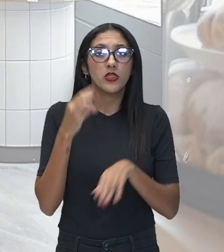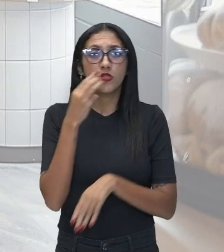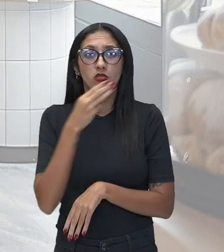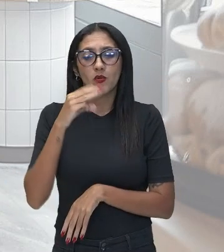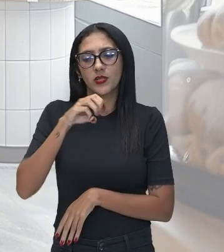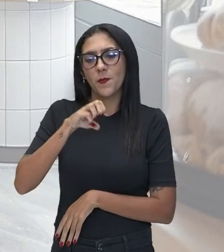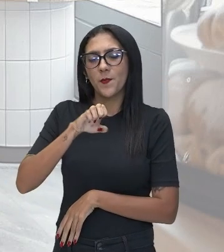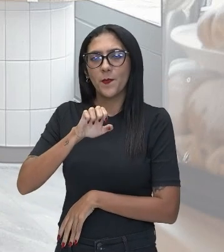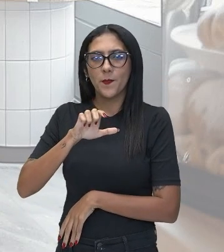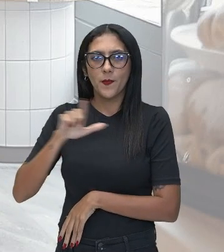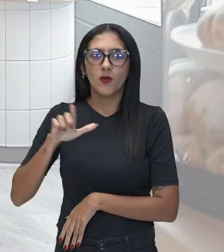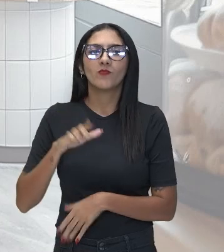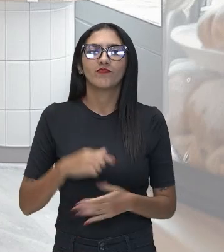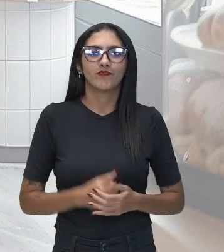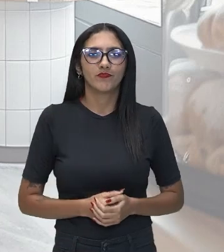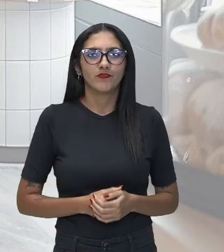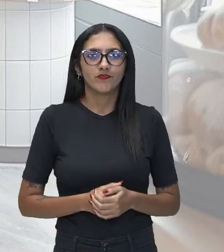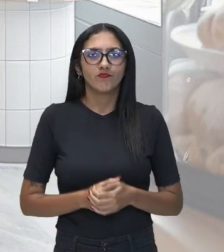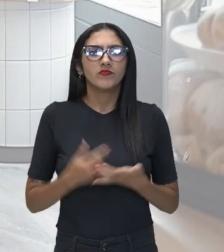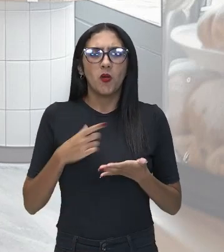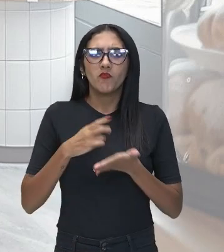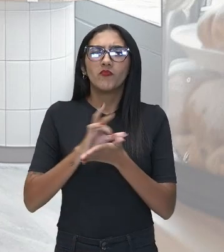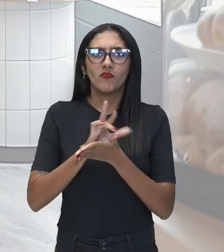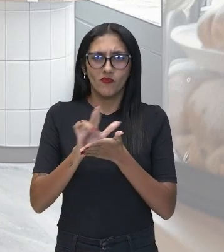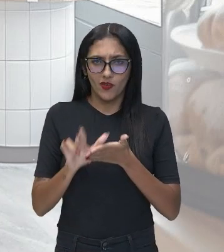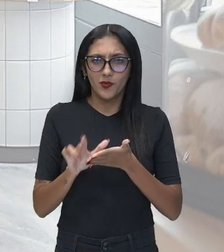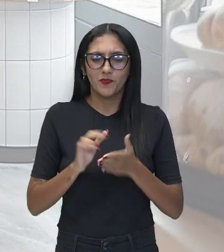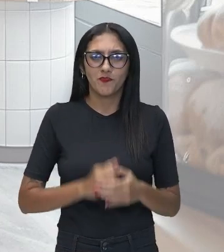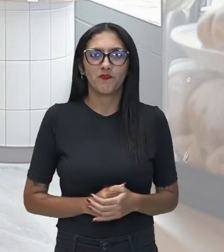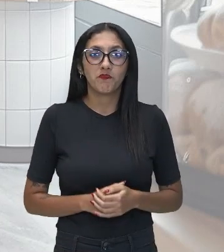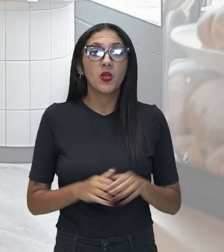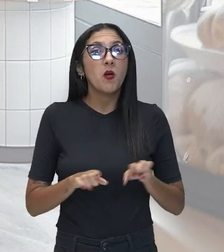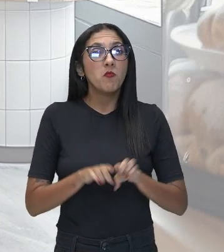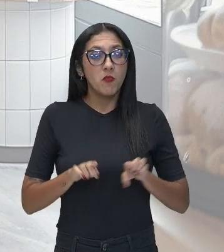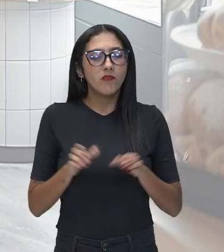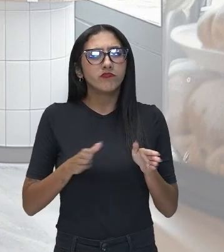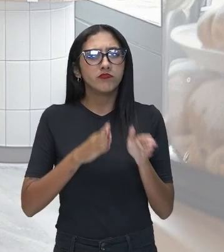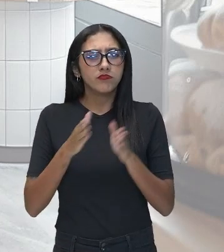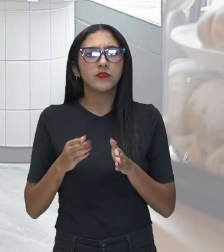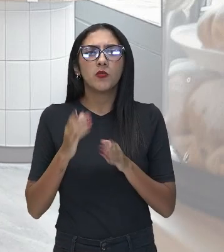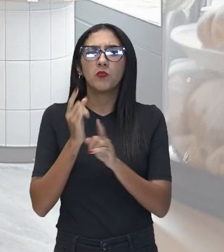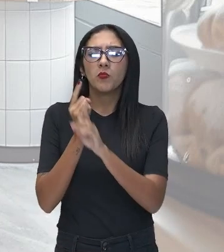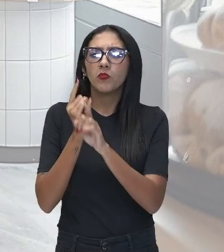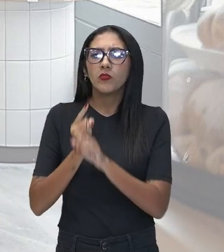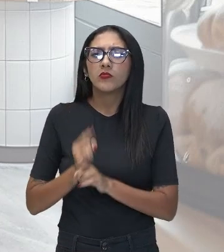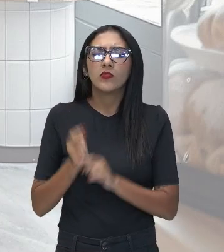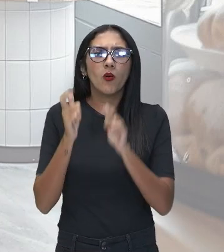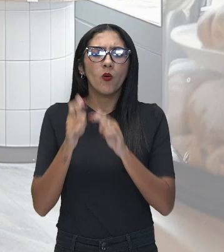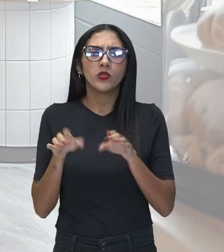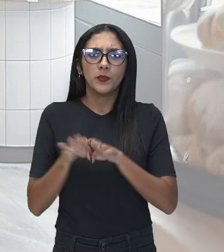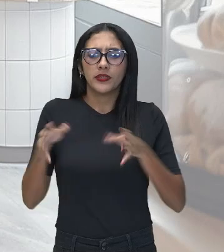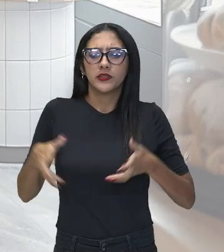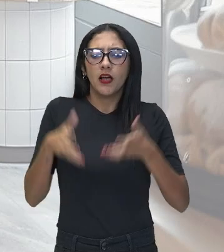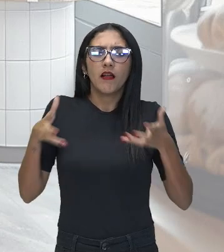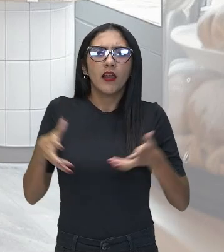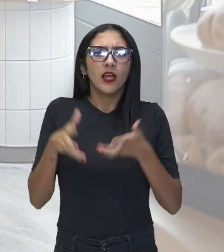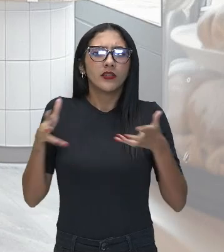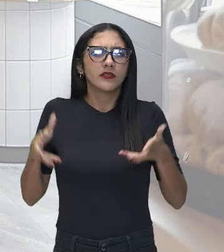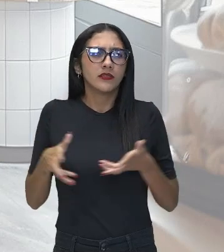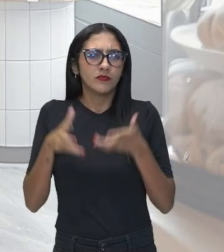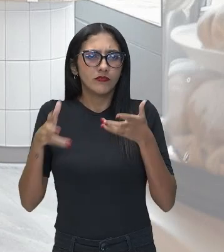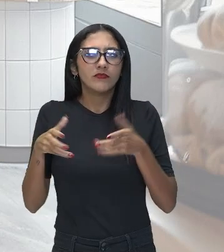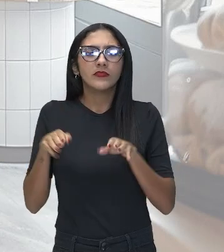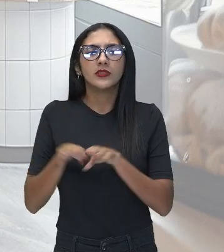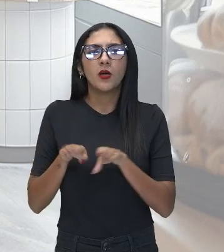encontra bastante carboidratos. Mas também conseguimos encontrar os carboidratos nos vegetais, que eles são considerados